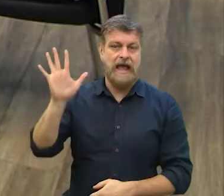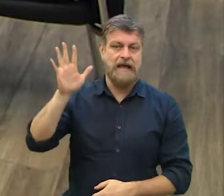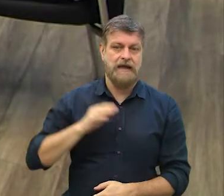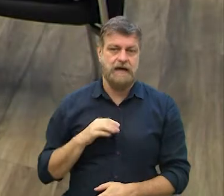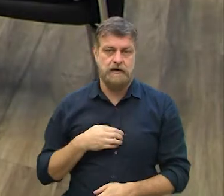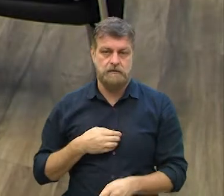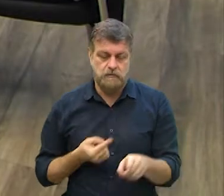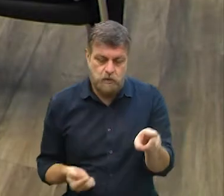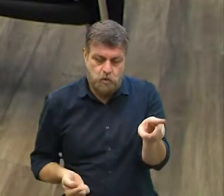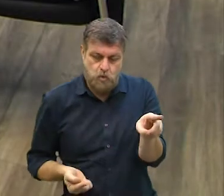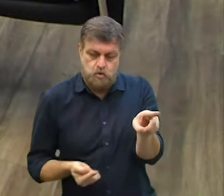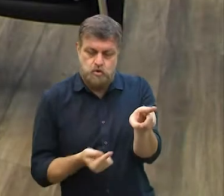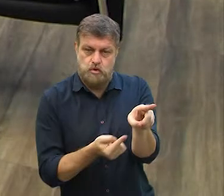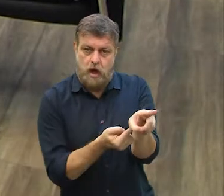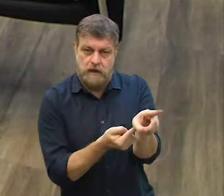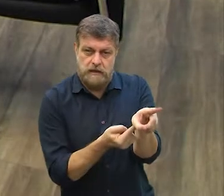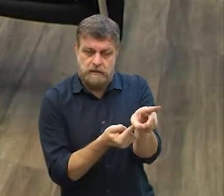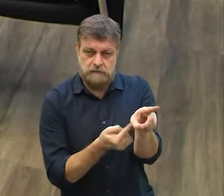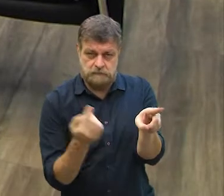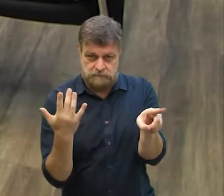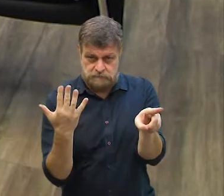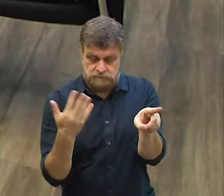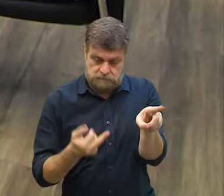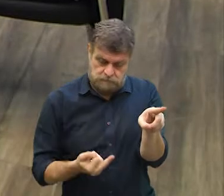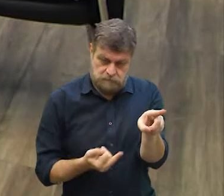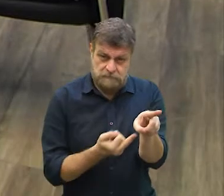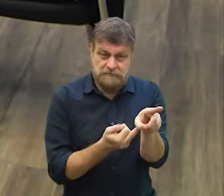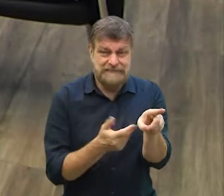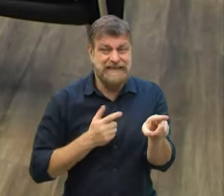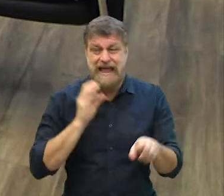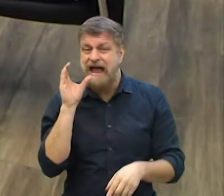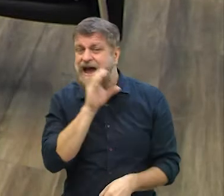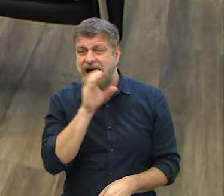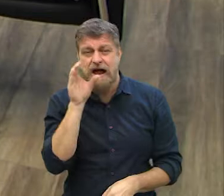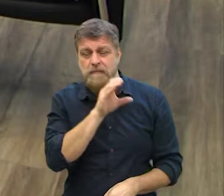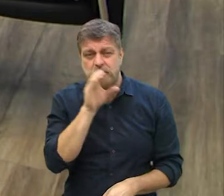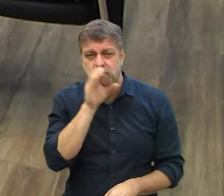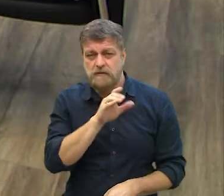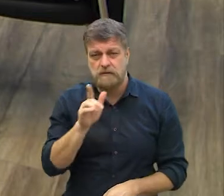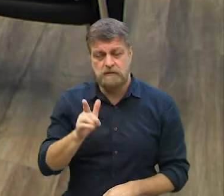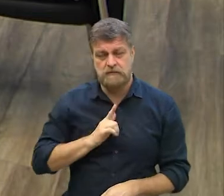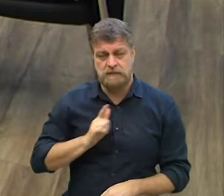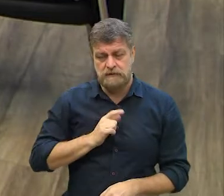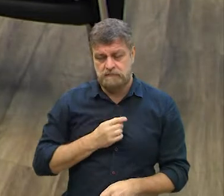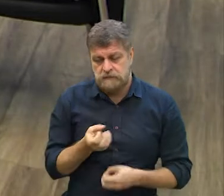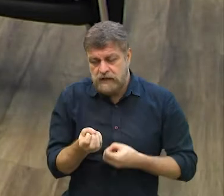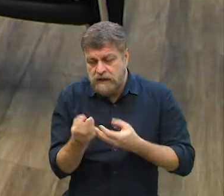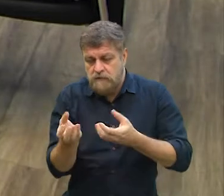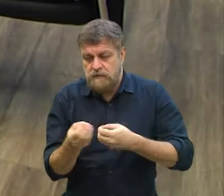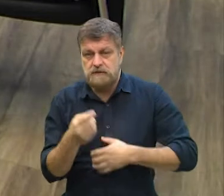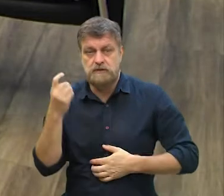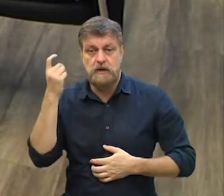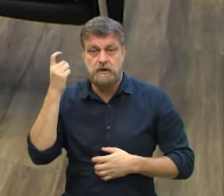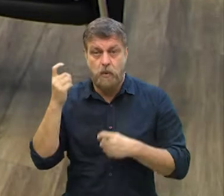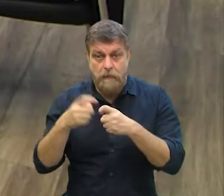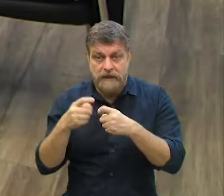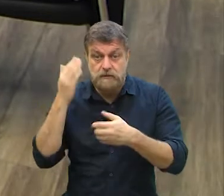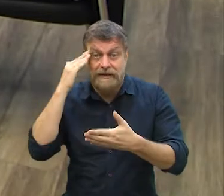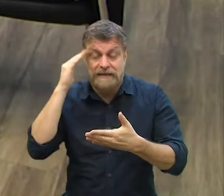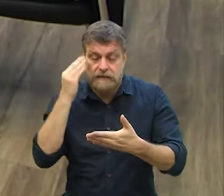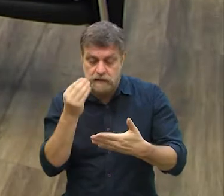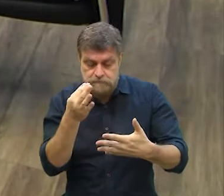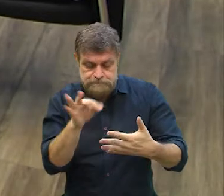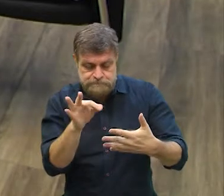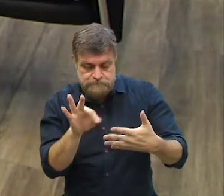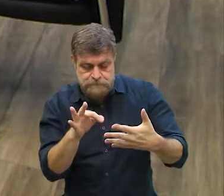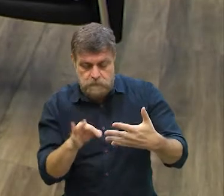toque como foi dito aqui, é um exame rápido, né? que traz aí muitas informações sobre